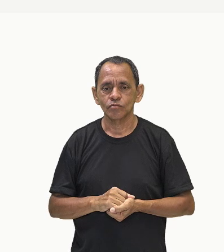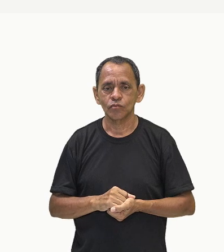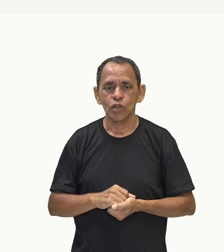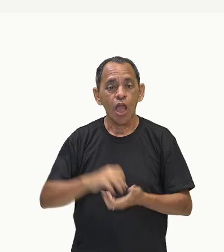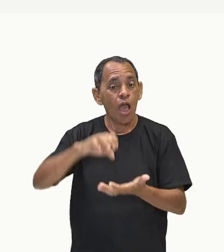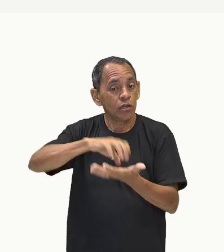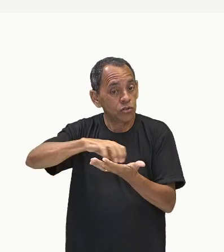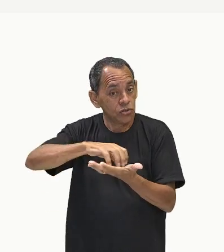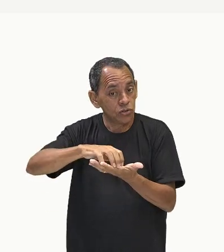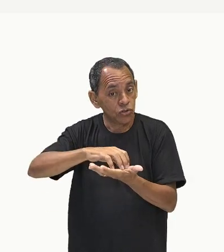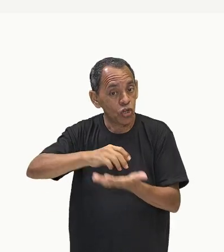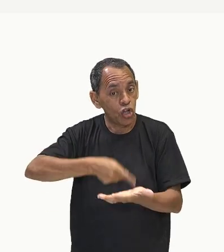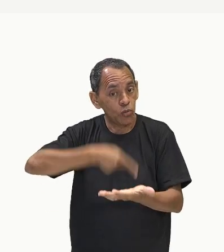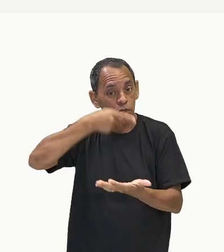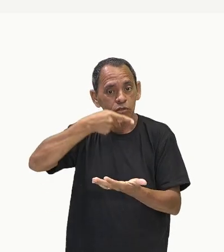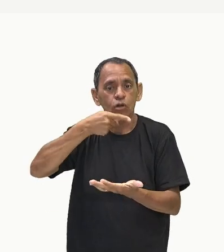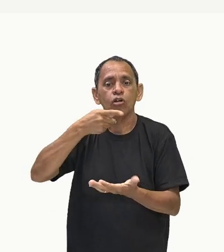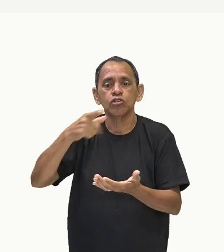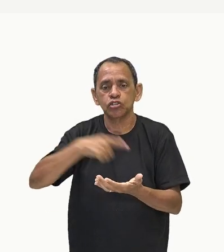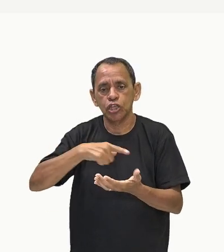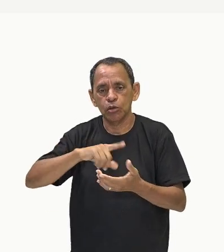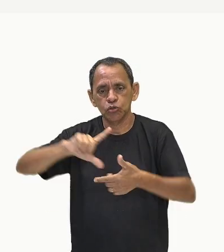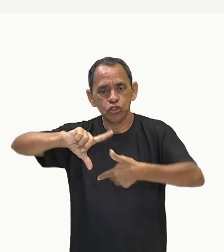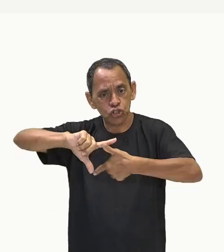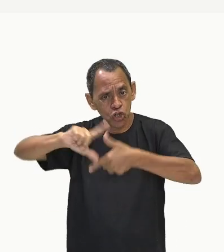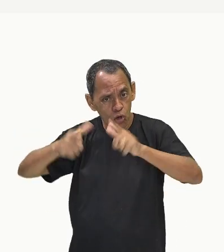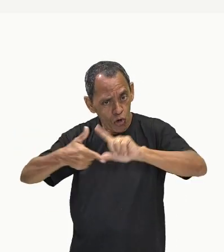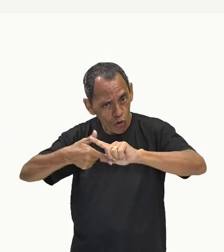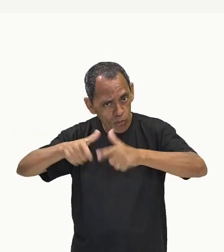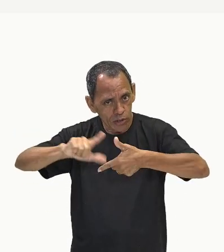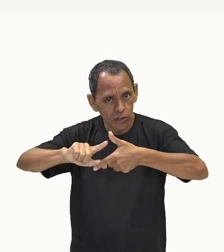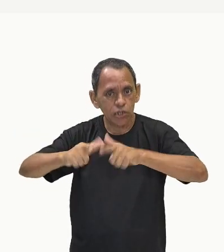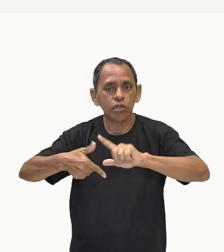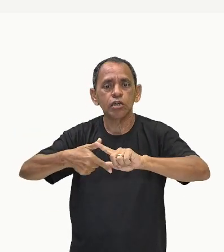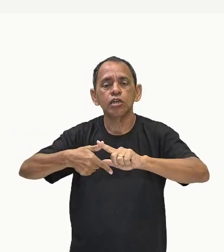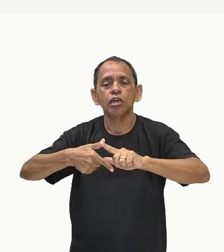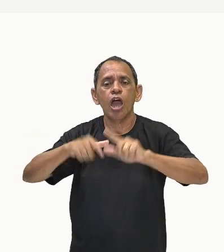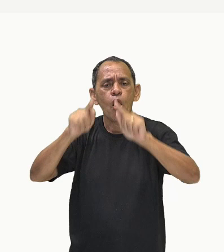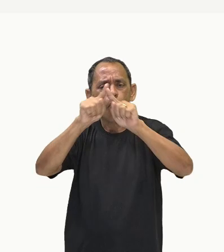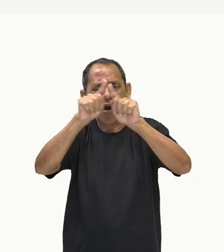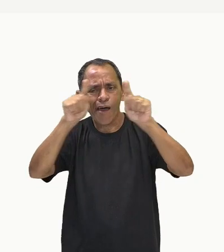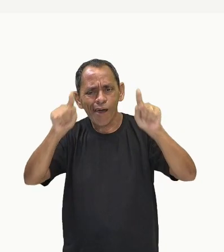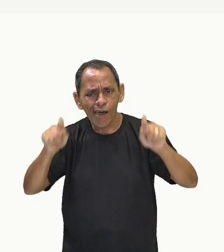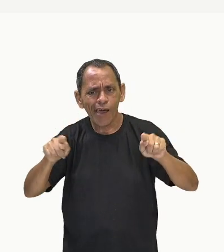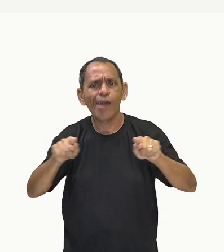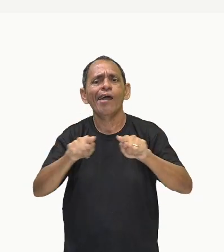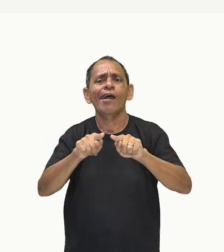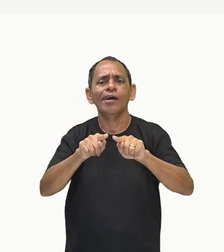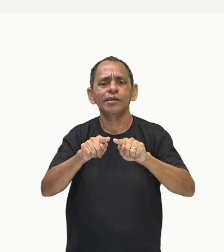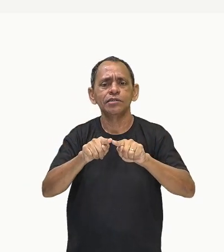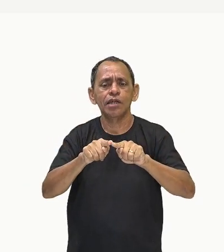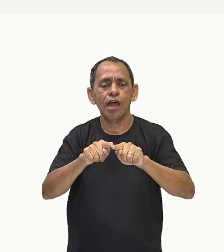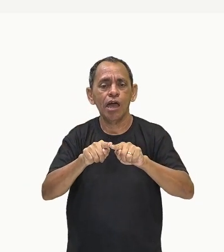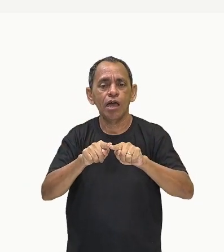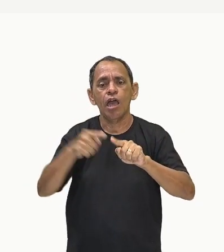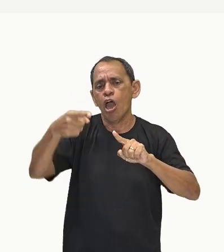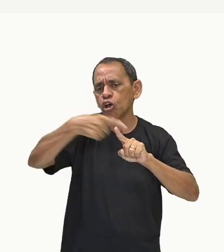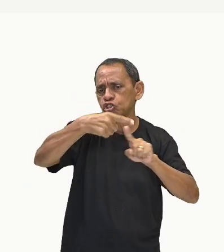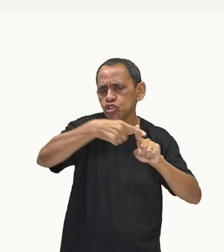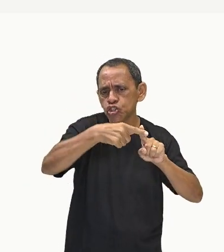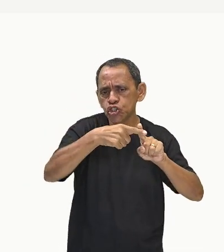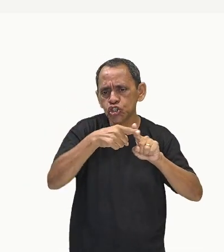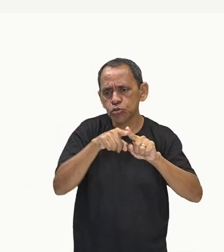né? Na geometria, uma aresta, né, é um tipo específico de segmento de reta.